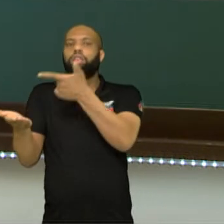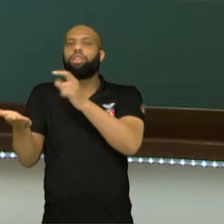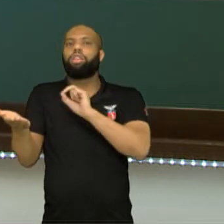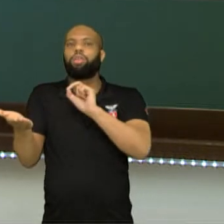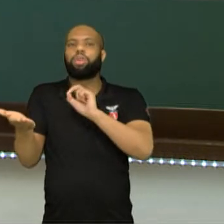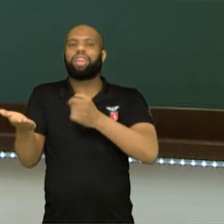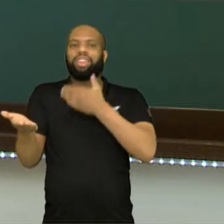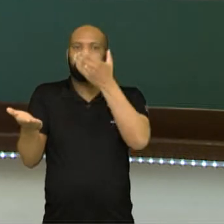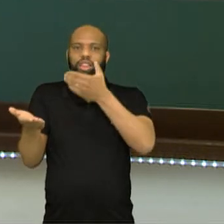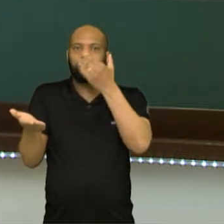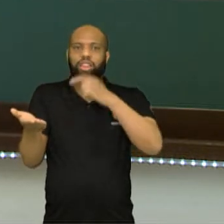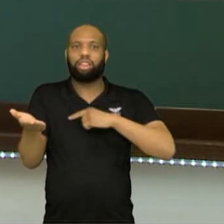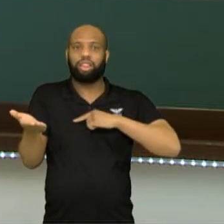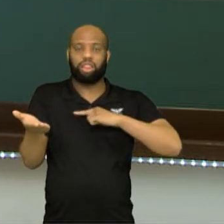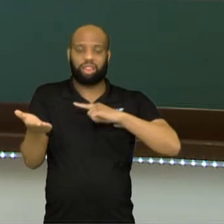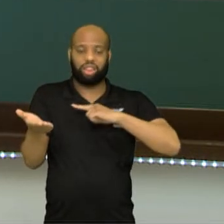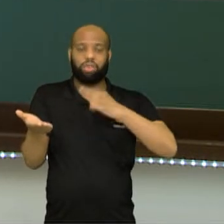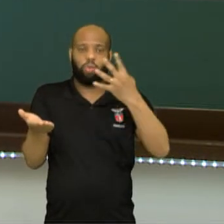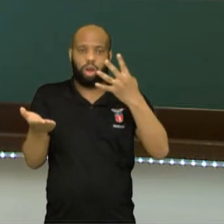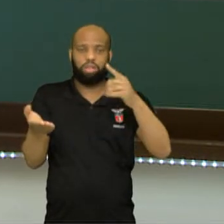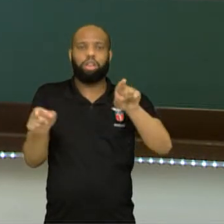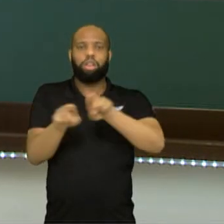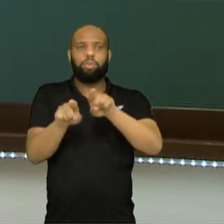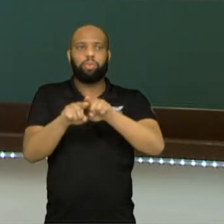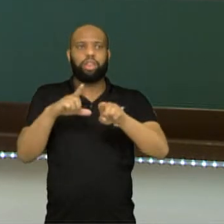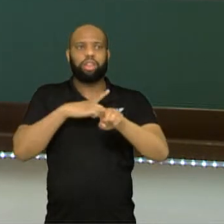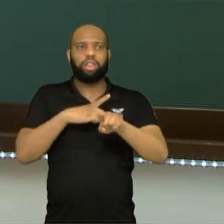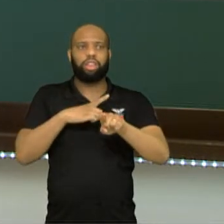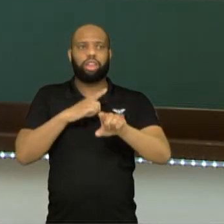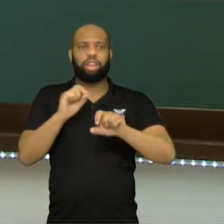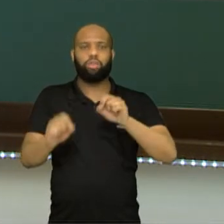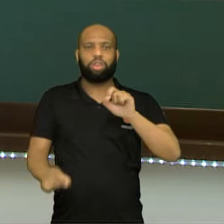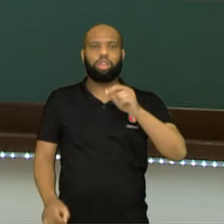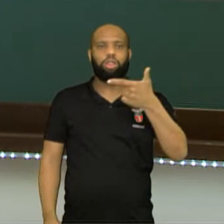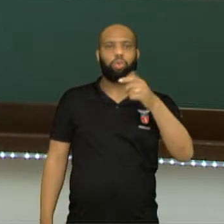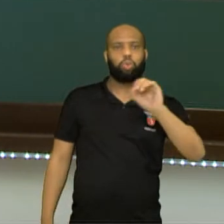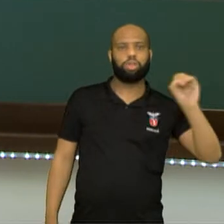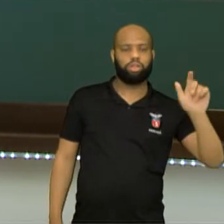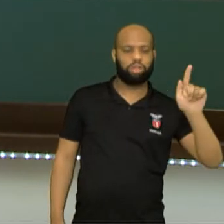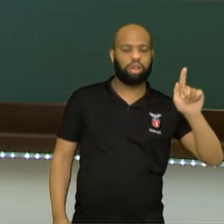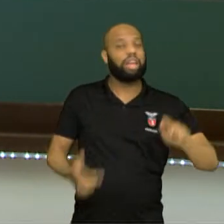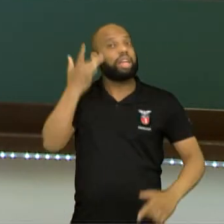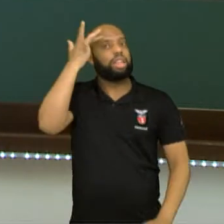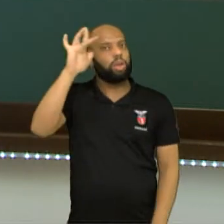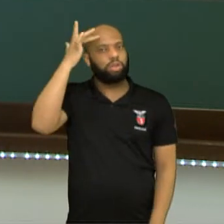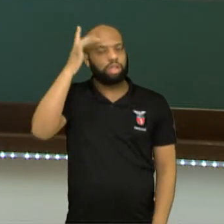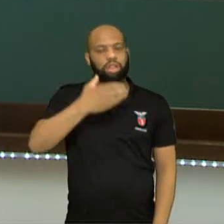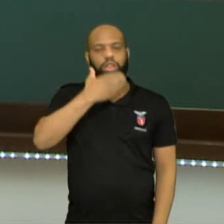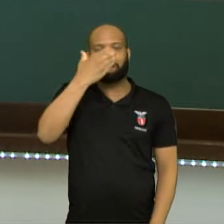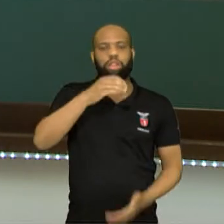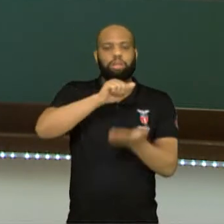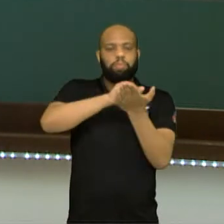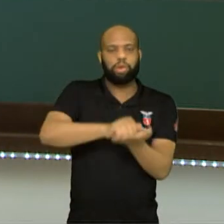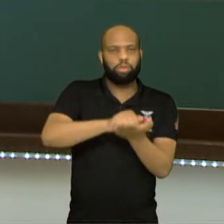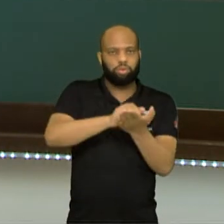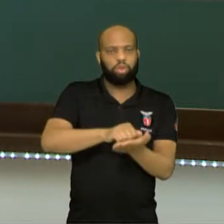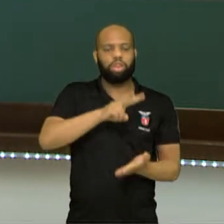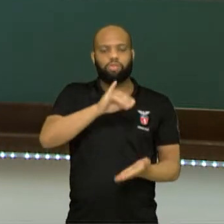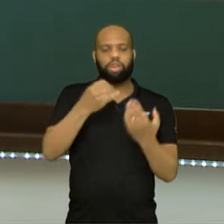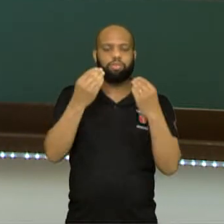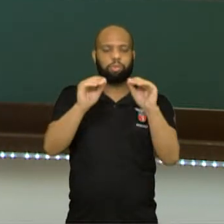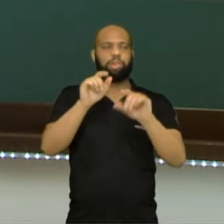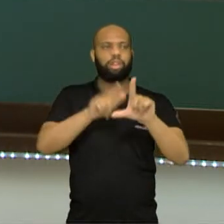maçãs e 200 gramas. O que eu não conheço? A massa de que eu não conheço? Da maçã. Logo, é ali que eu vou colocar uma